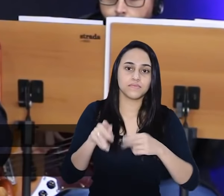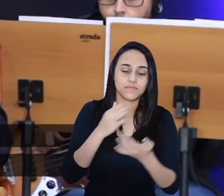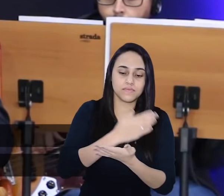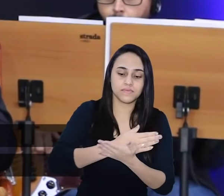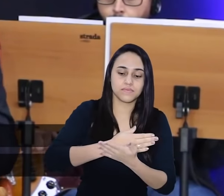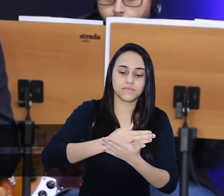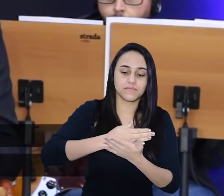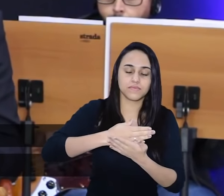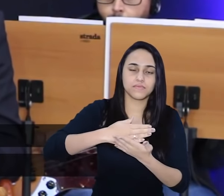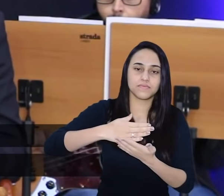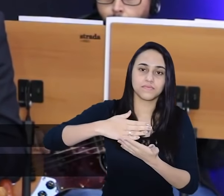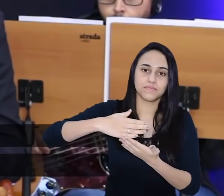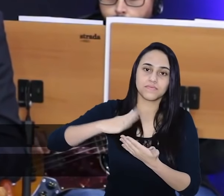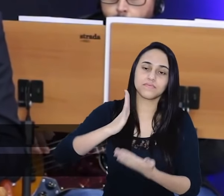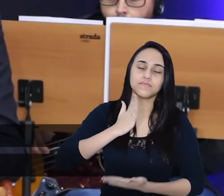começando